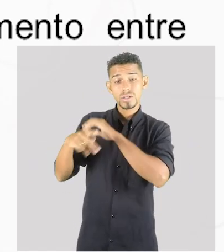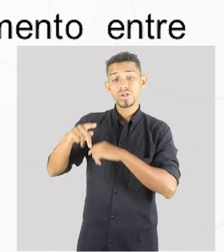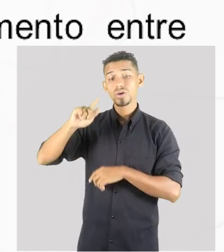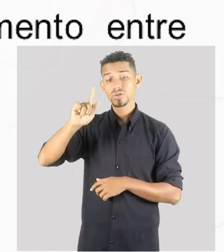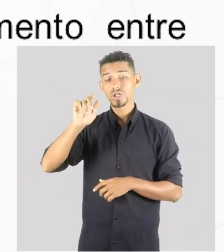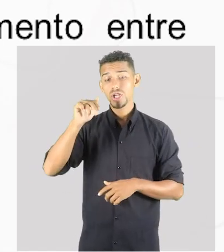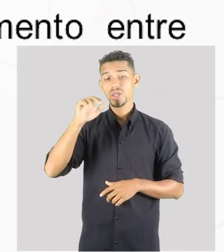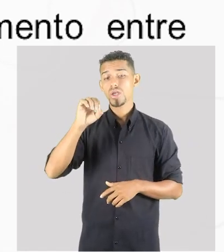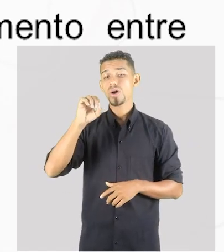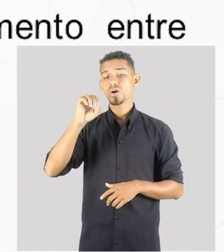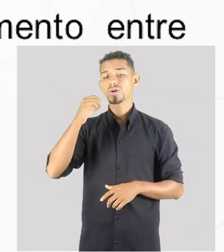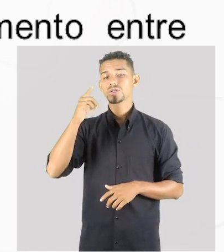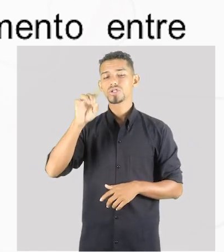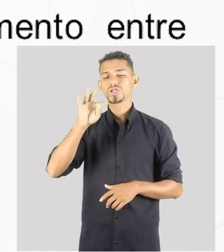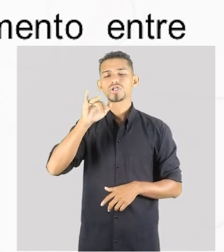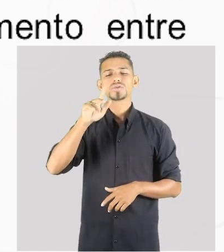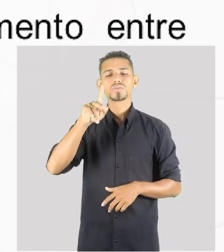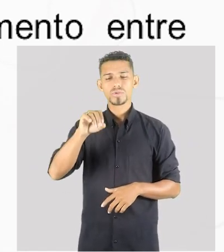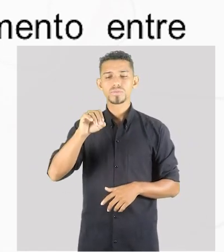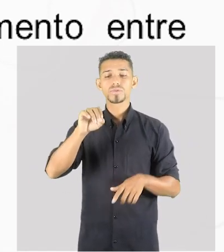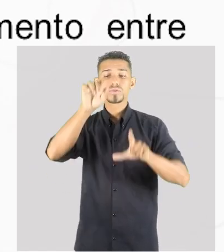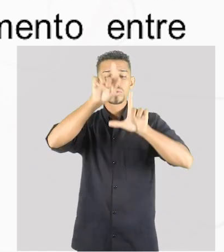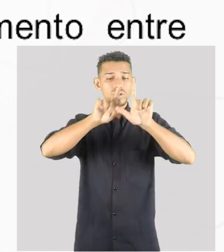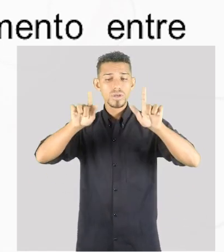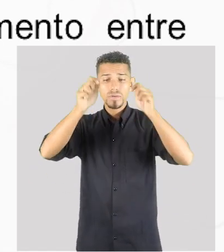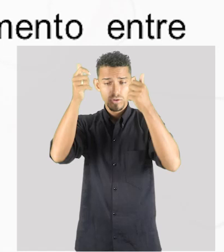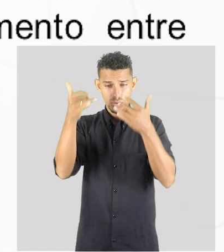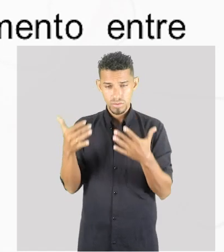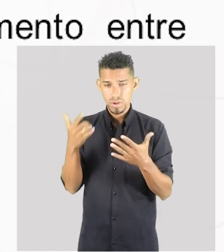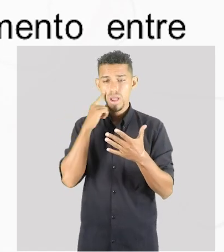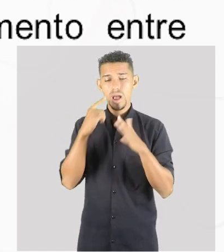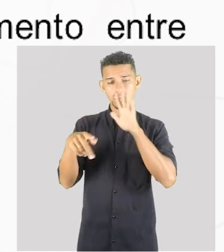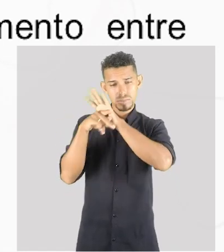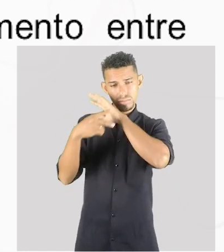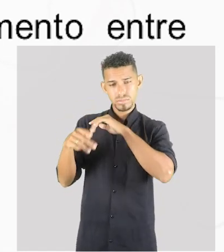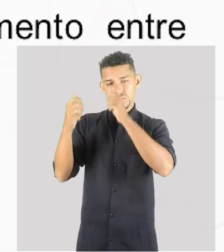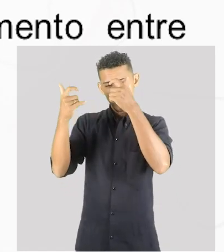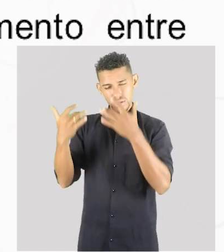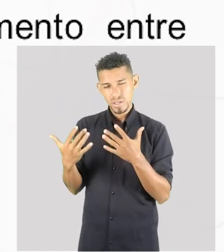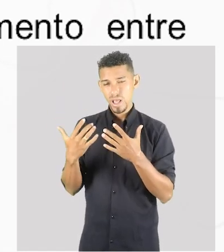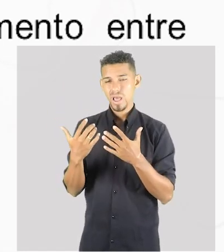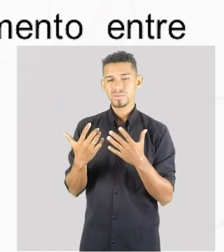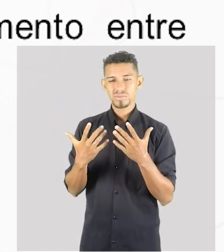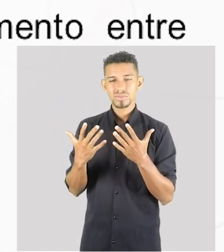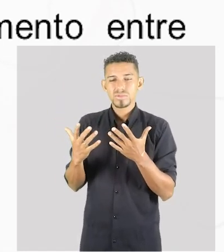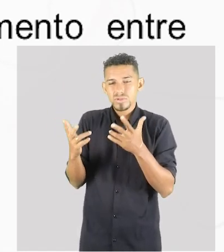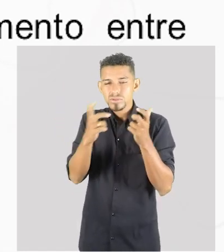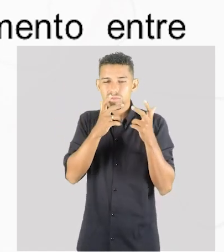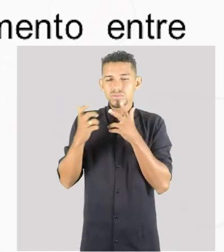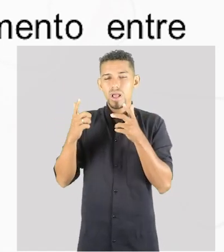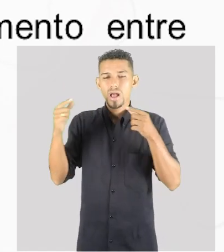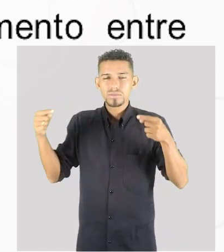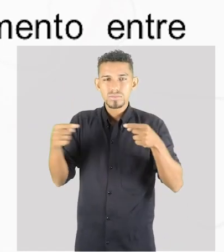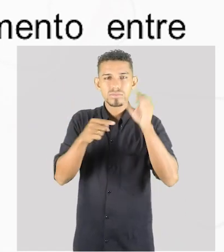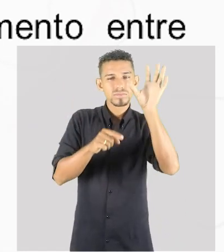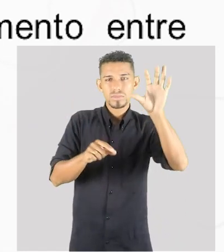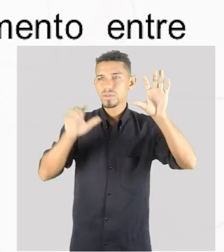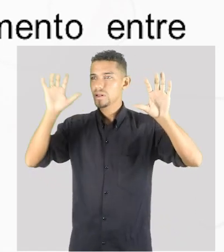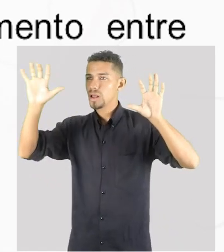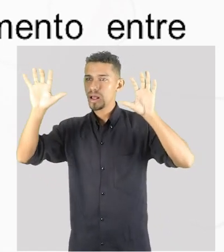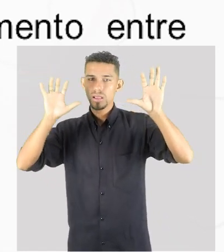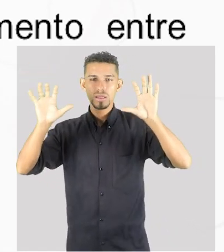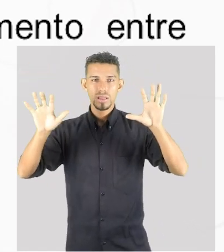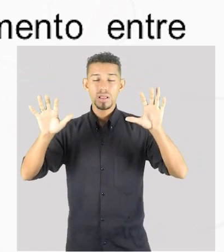O gráfico estabelece as proporções das 5 classes fenotípicas obtidas a partir do cruzamento entre plantas